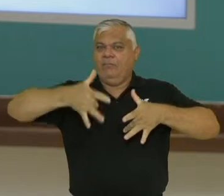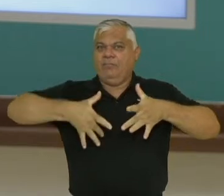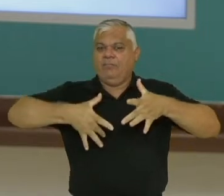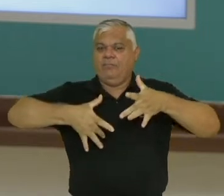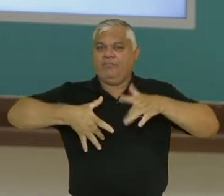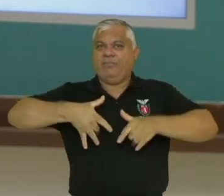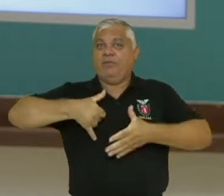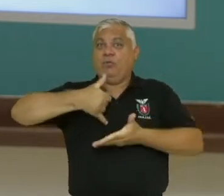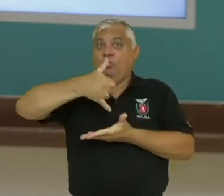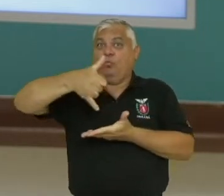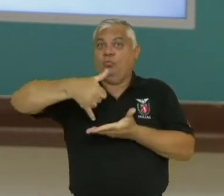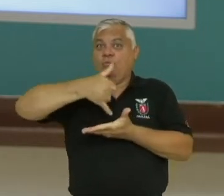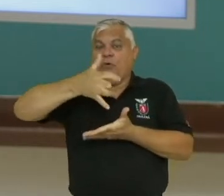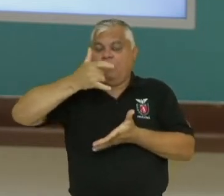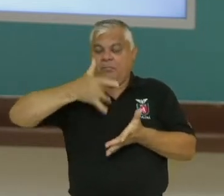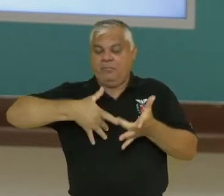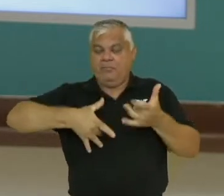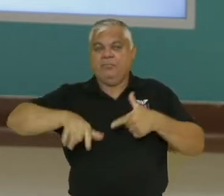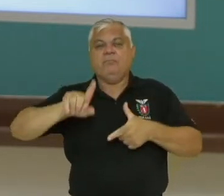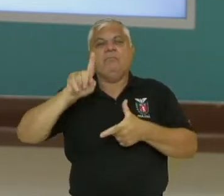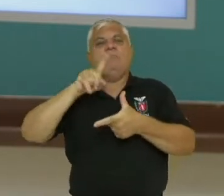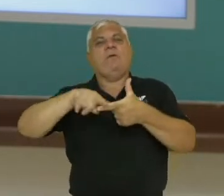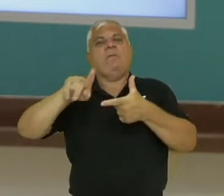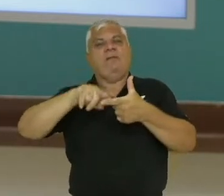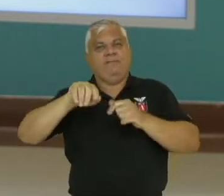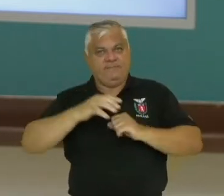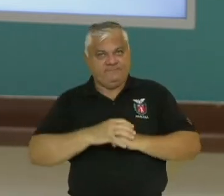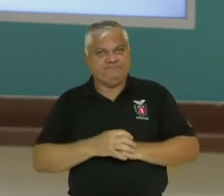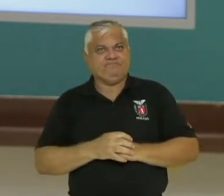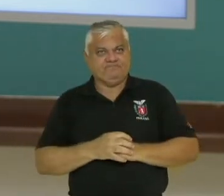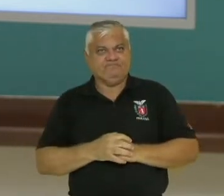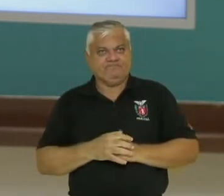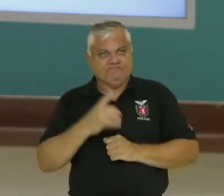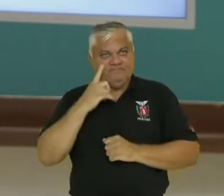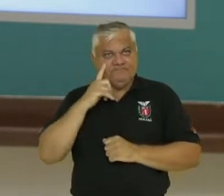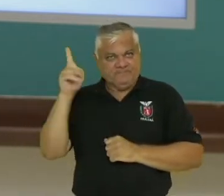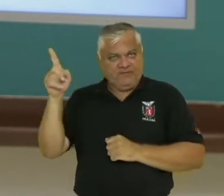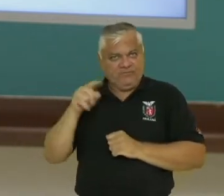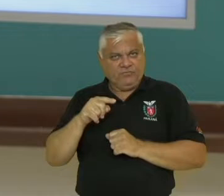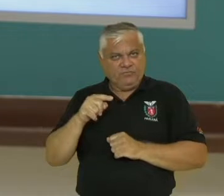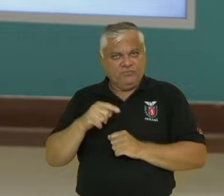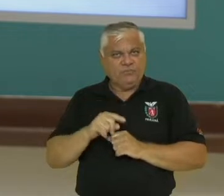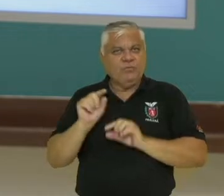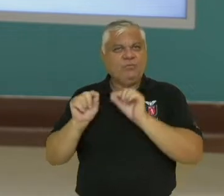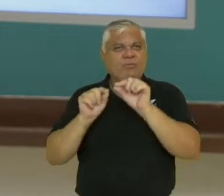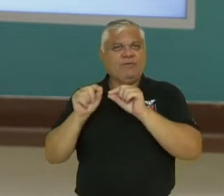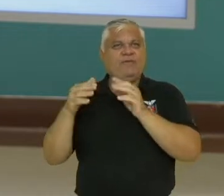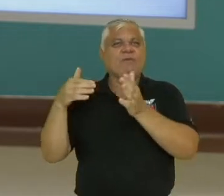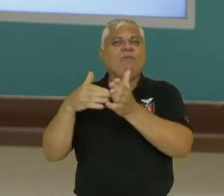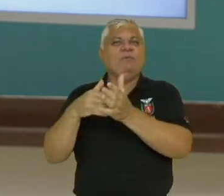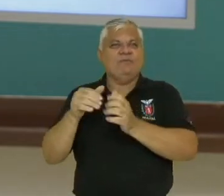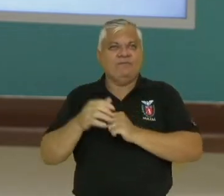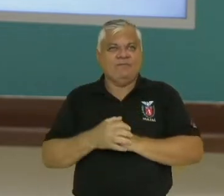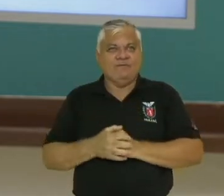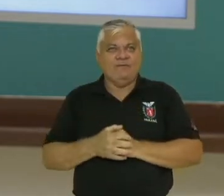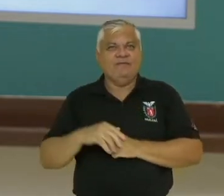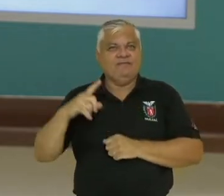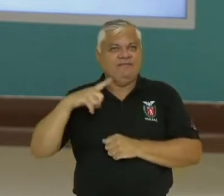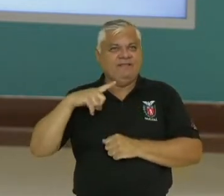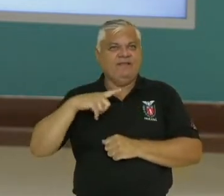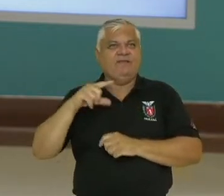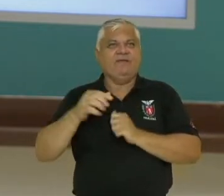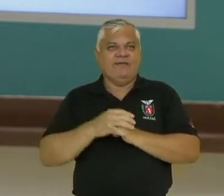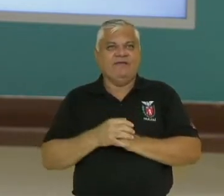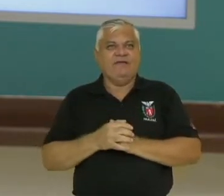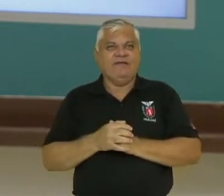causa problemas para o nosso corpo. Você reparou lá no fundo que tinha alguma coisa? Ah, era uma pegadinha.